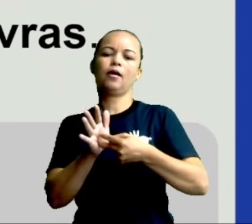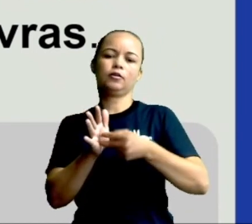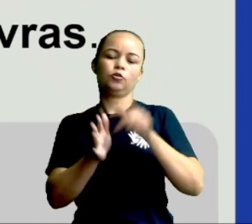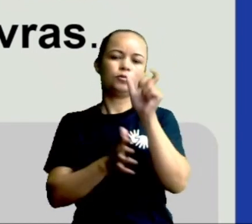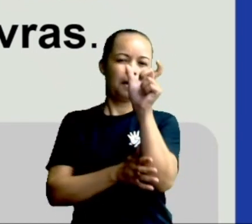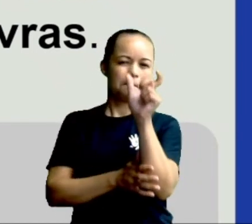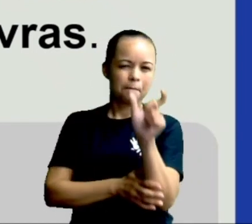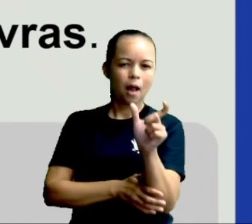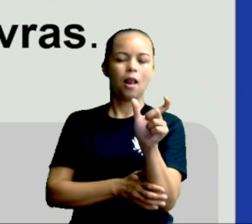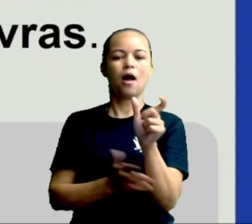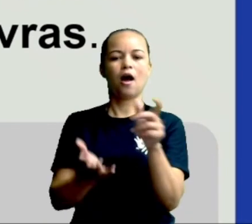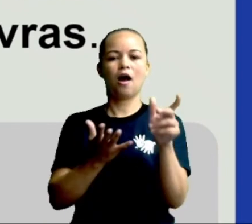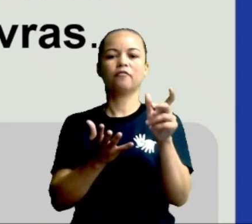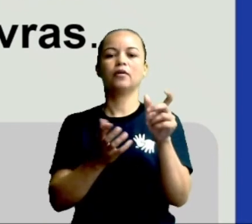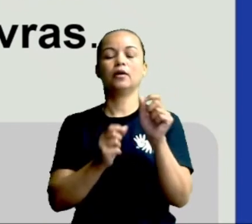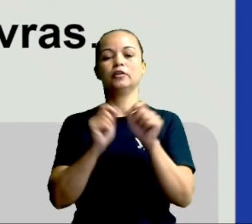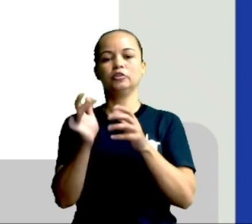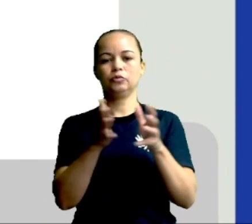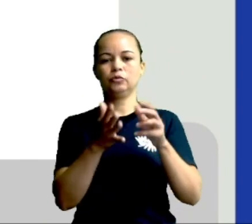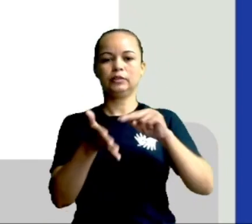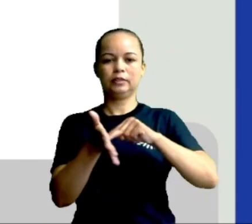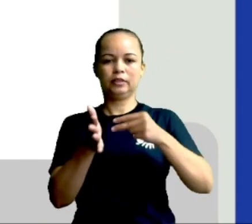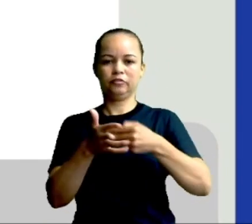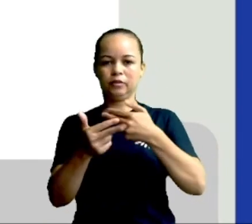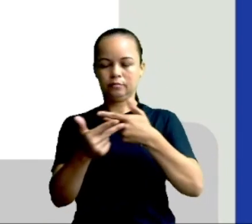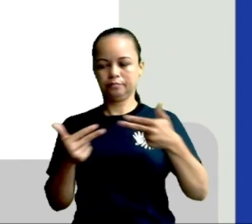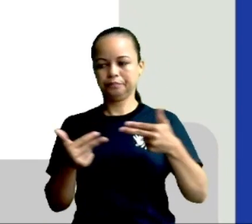palavras, o significado das coisas.